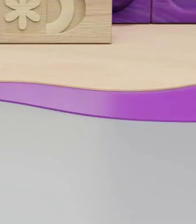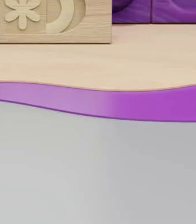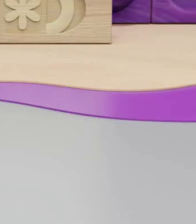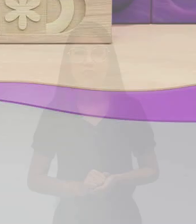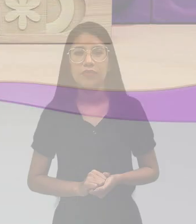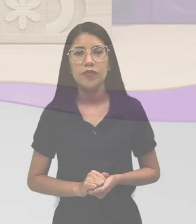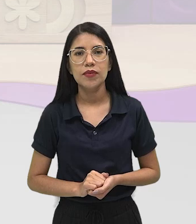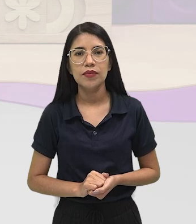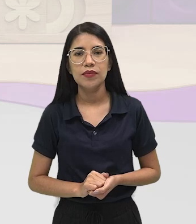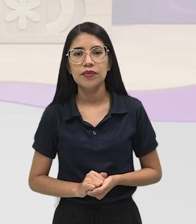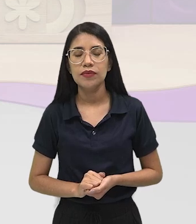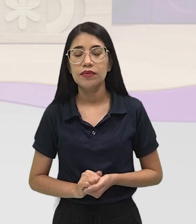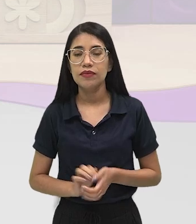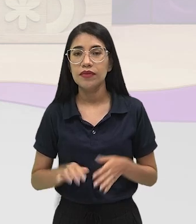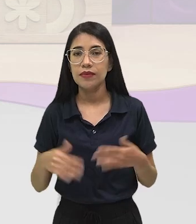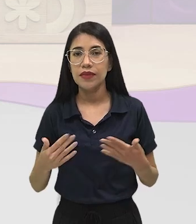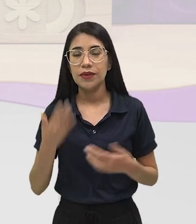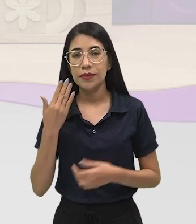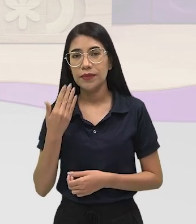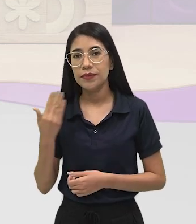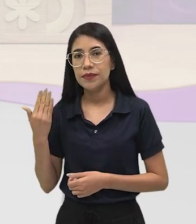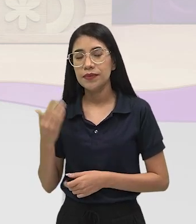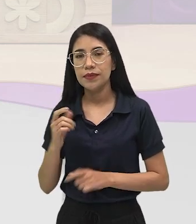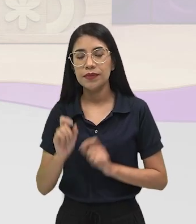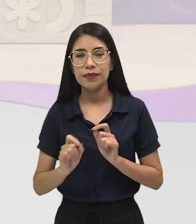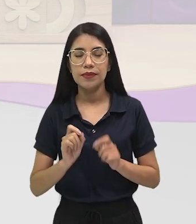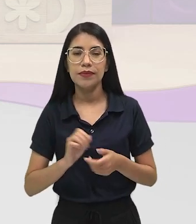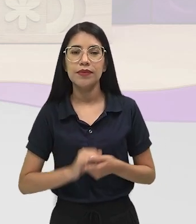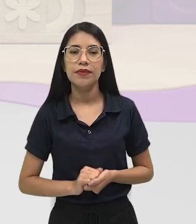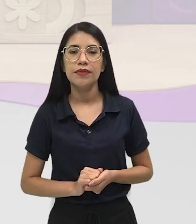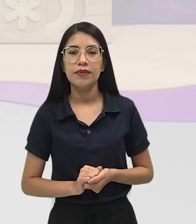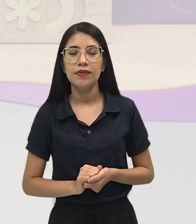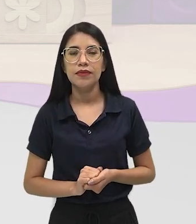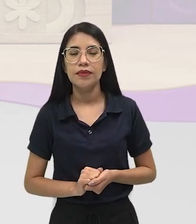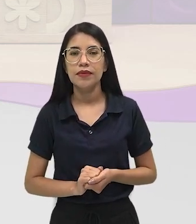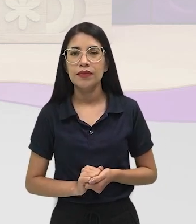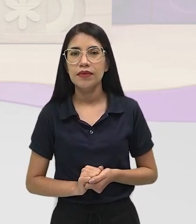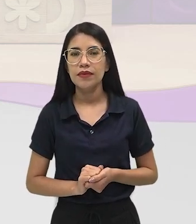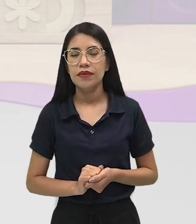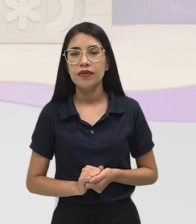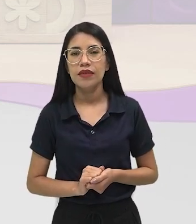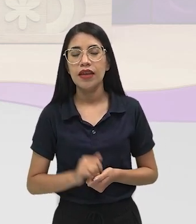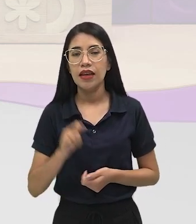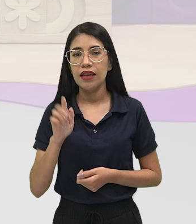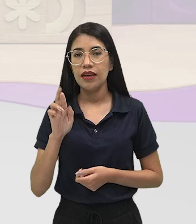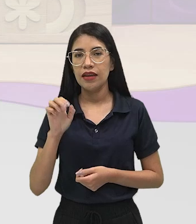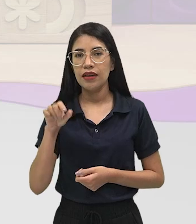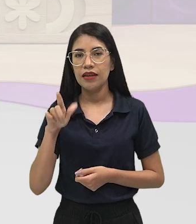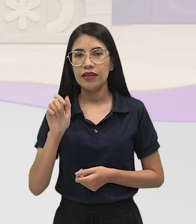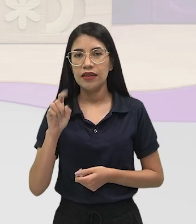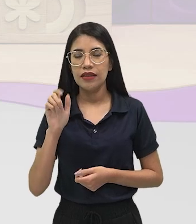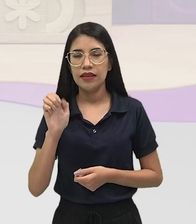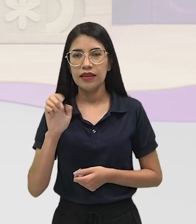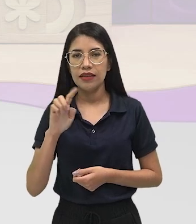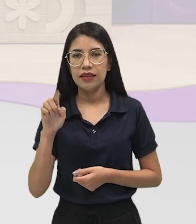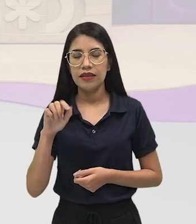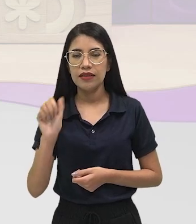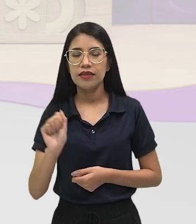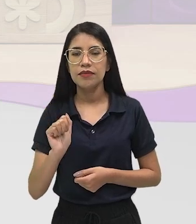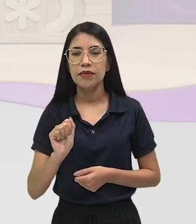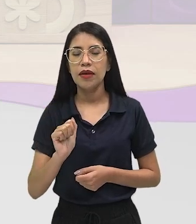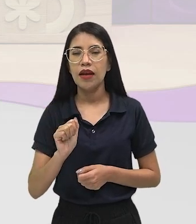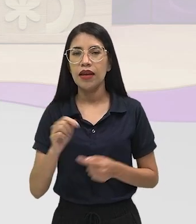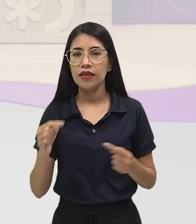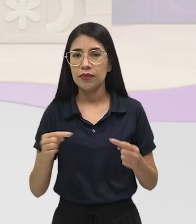Muito bem, então nós temos aqui as grandezas diretamente proporcionais.